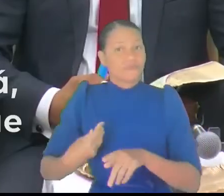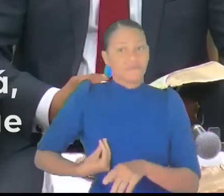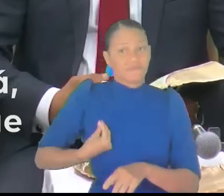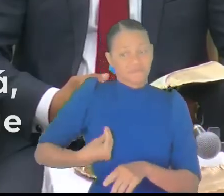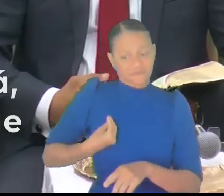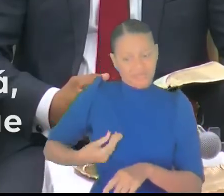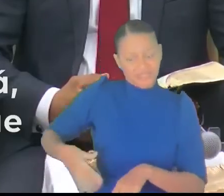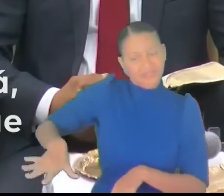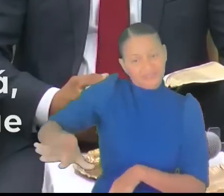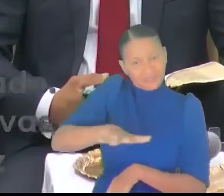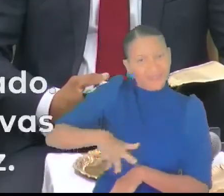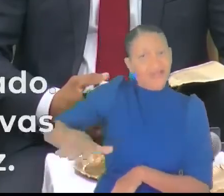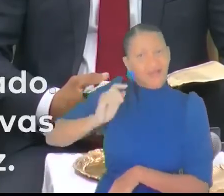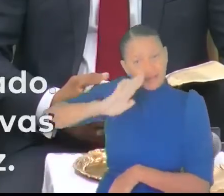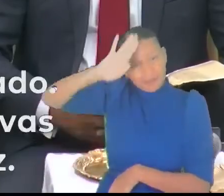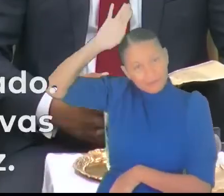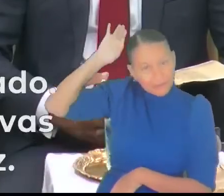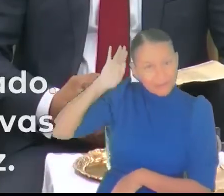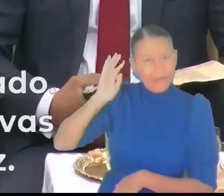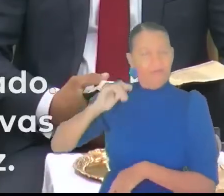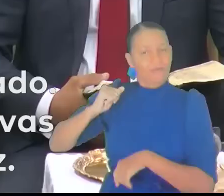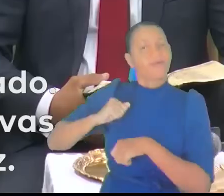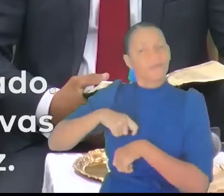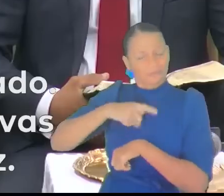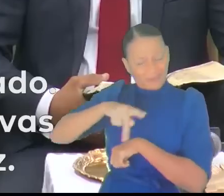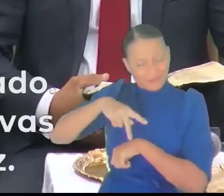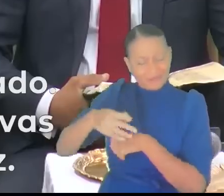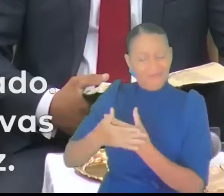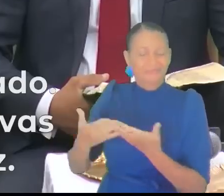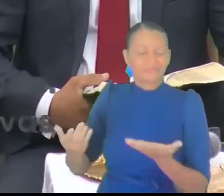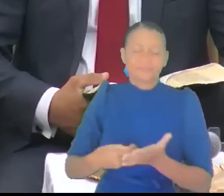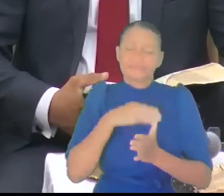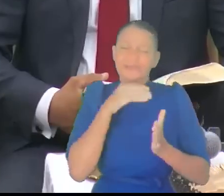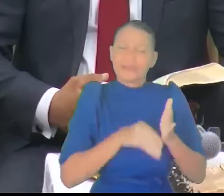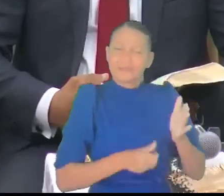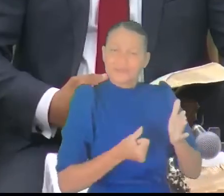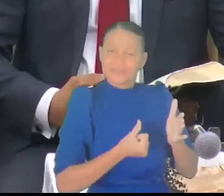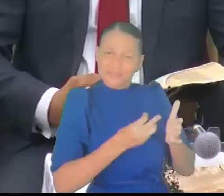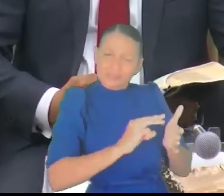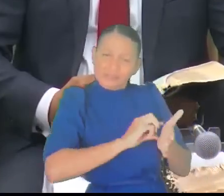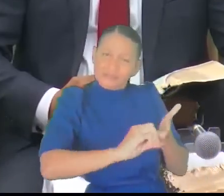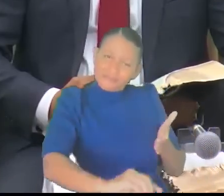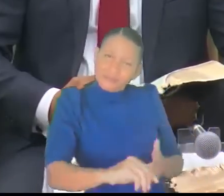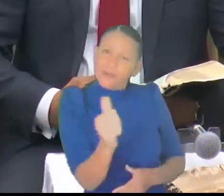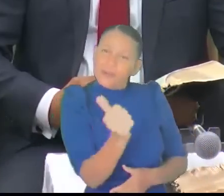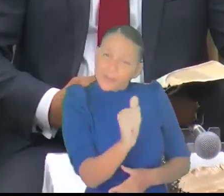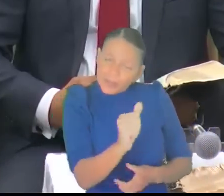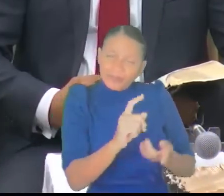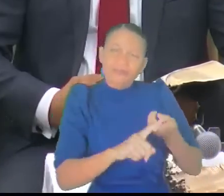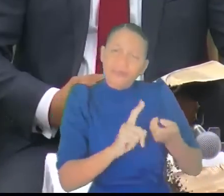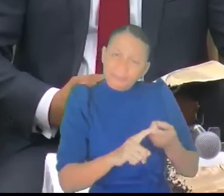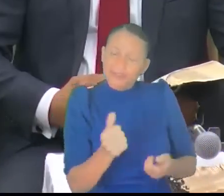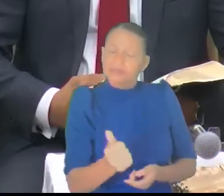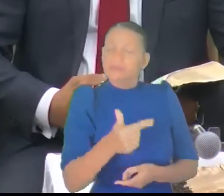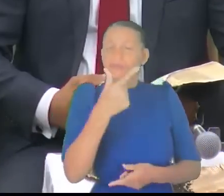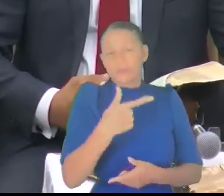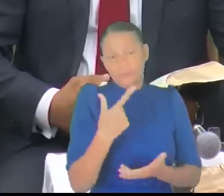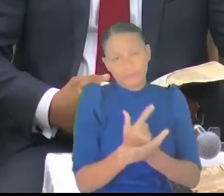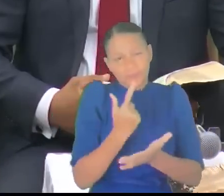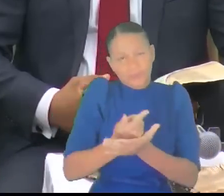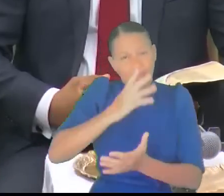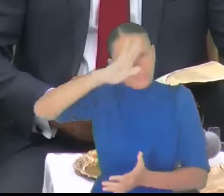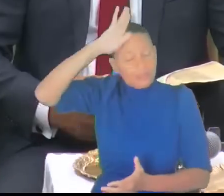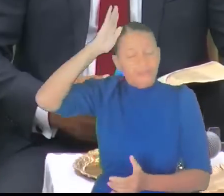conosco também, no capítulo de número 13, versículo 11 e 12 de Romanos.